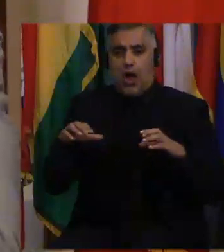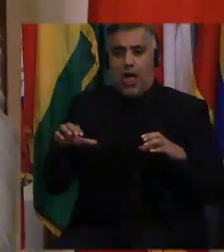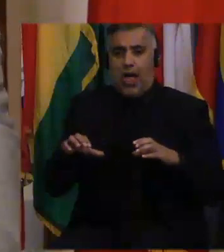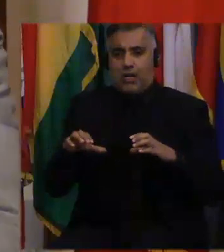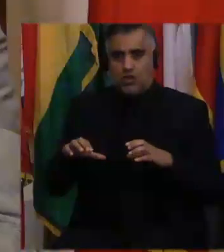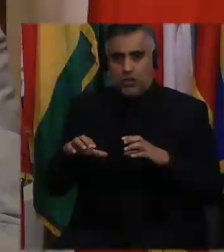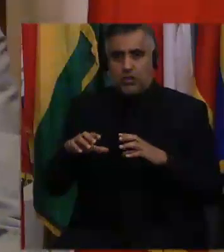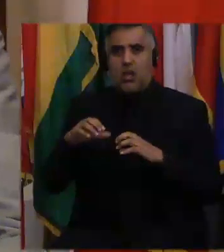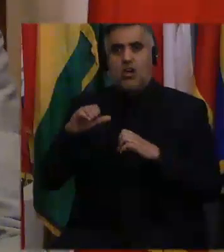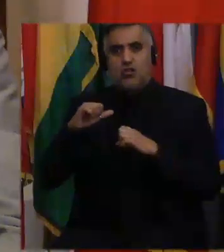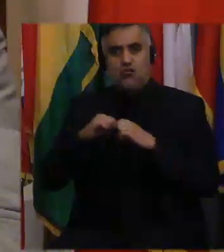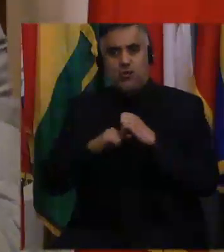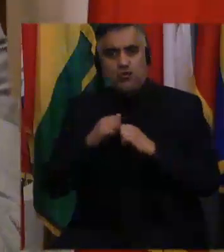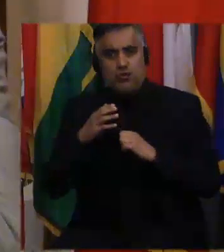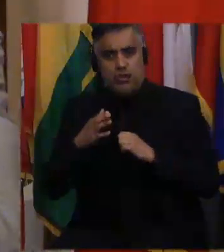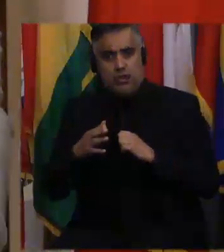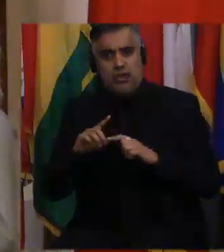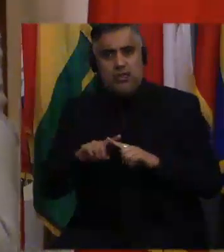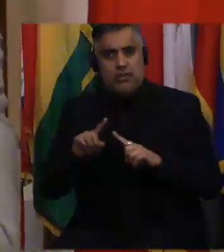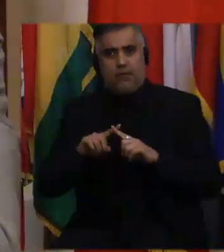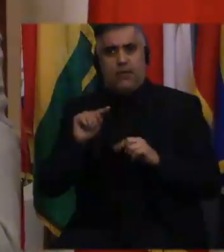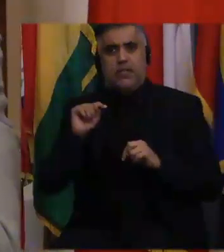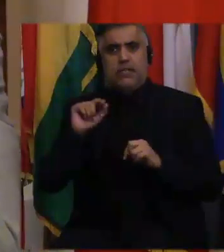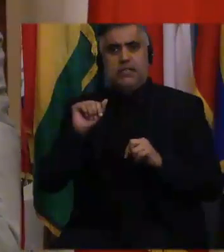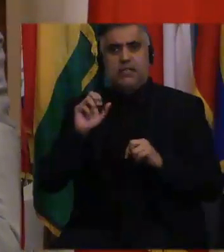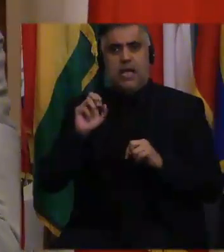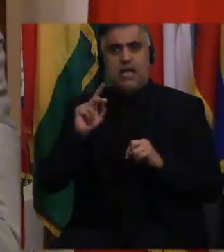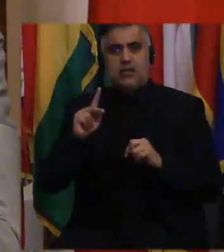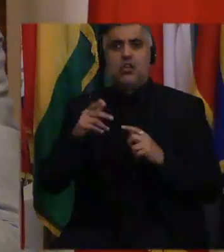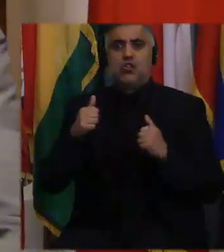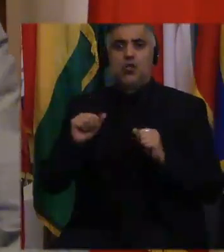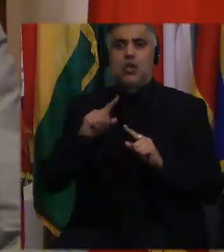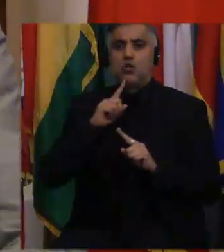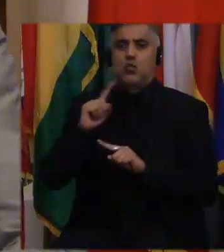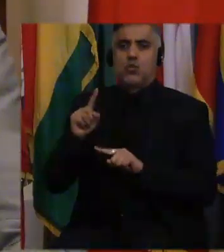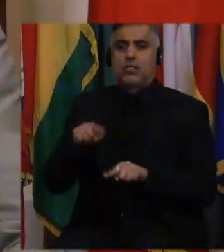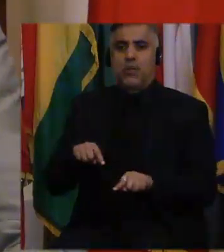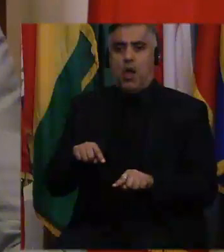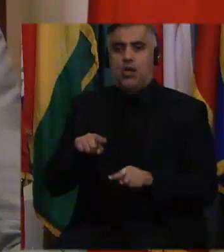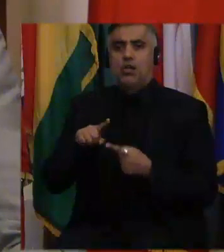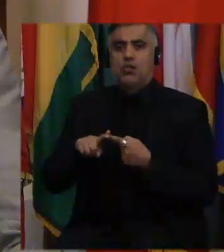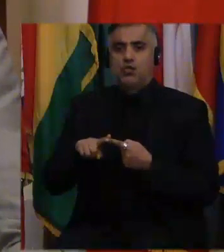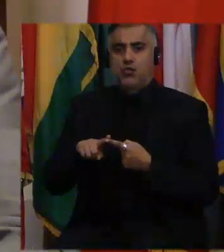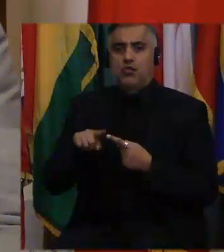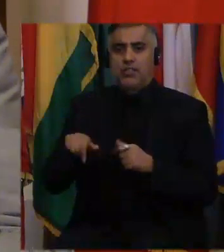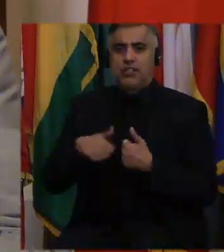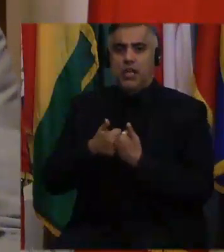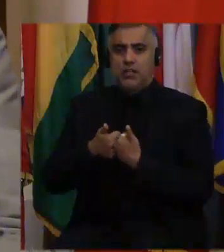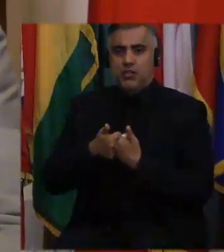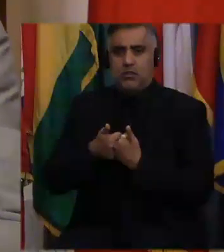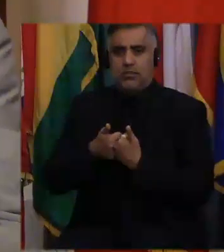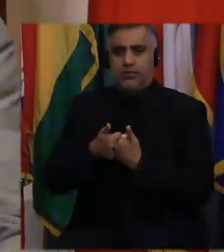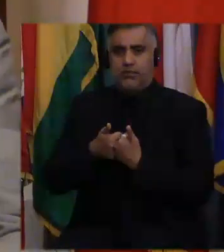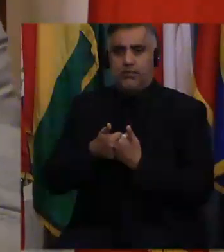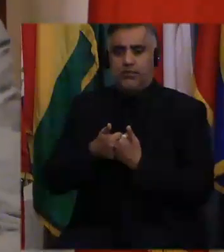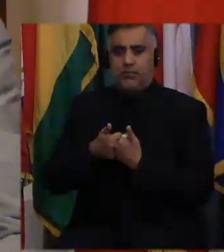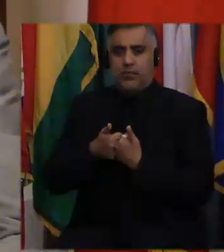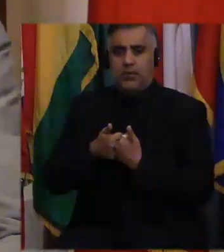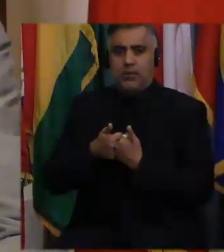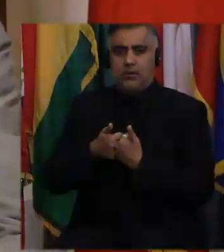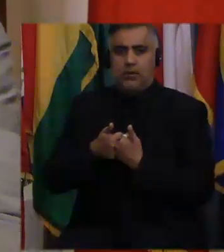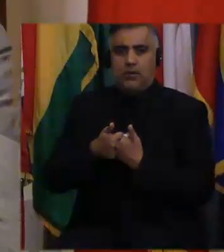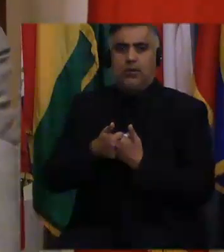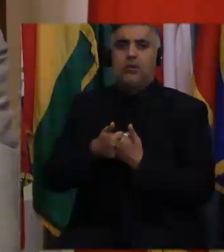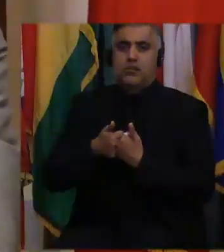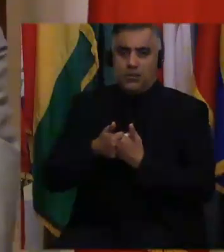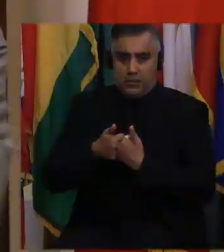suas distintas tarefas para tentar responder a esses desafios. Não tenho dúvida de que um dos principais